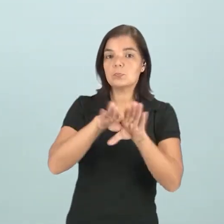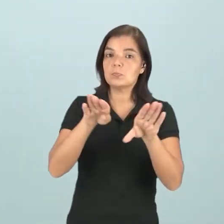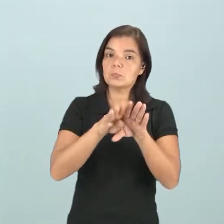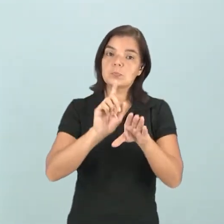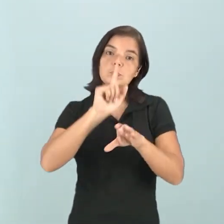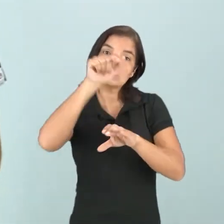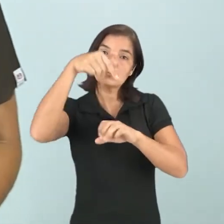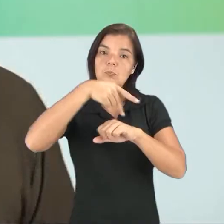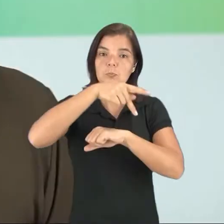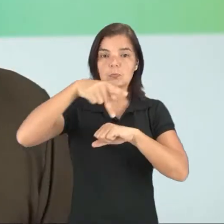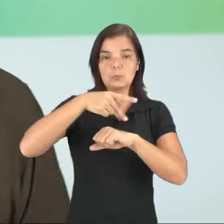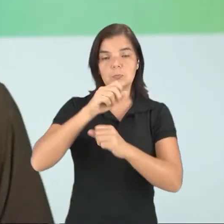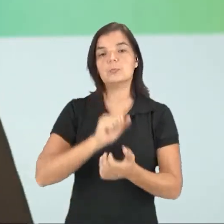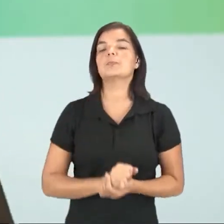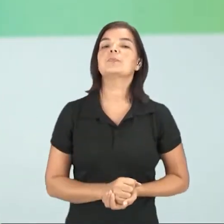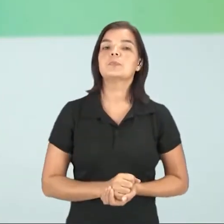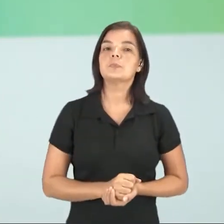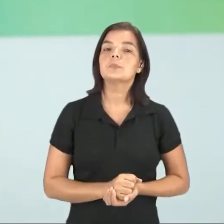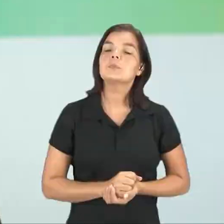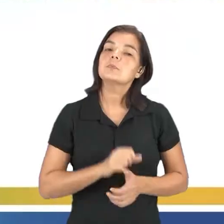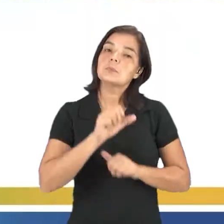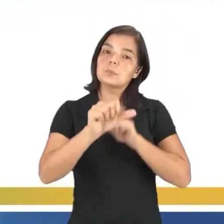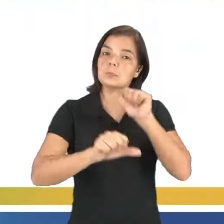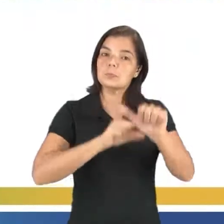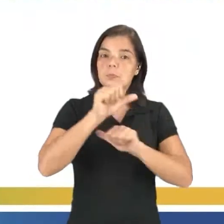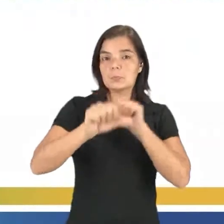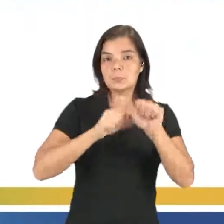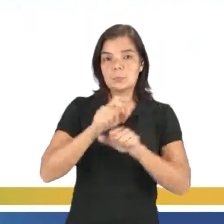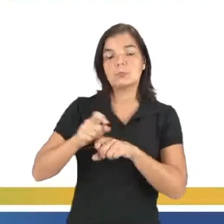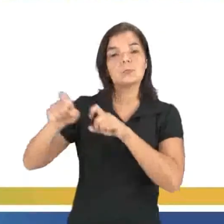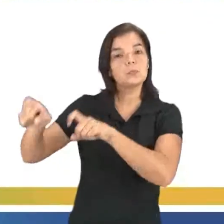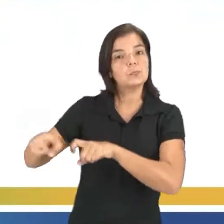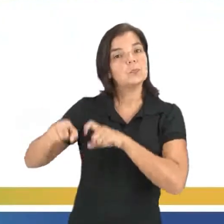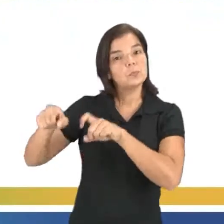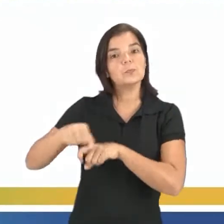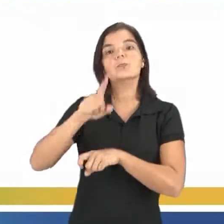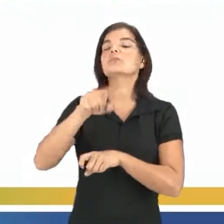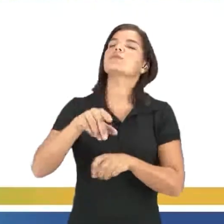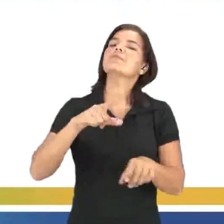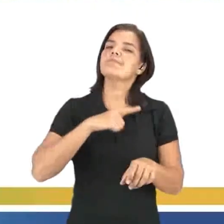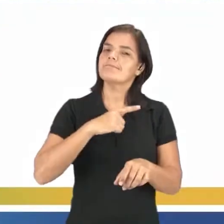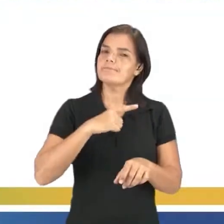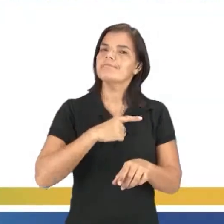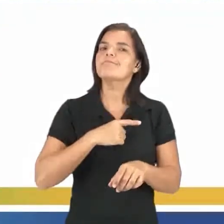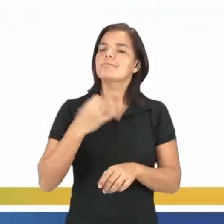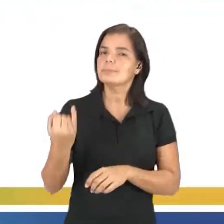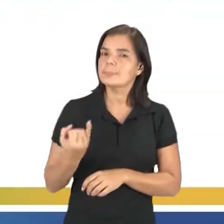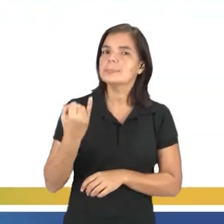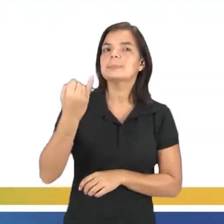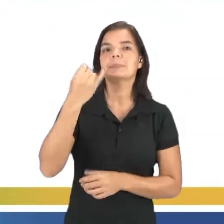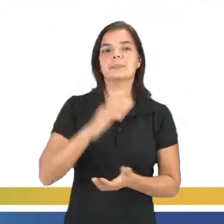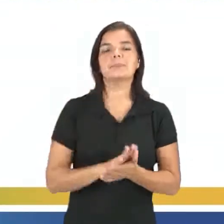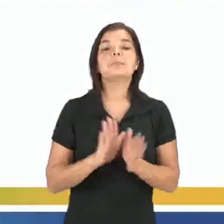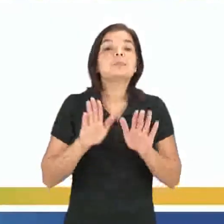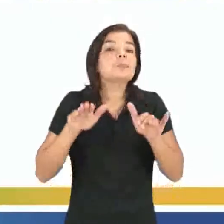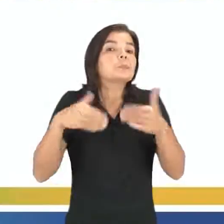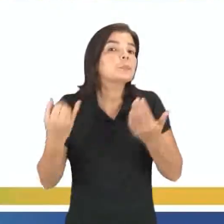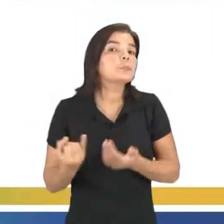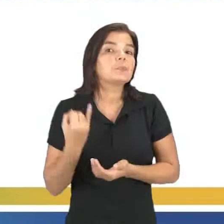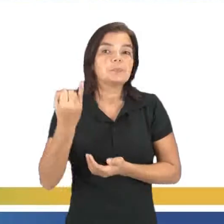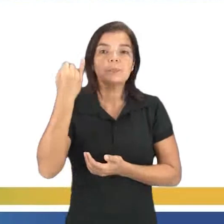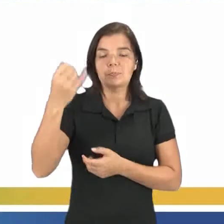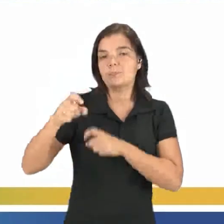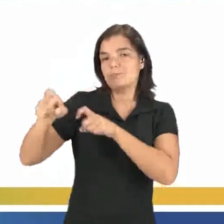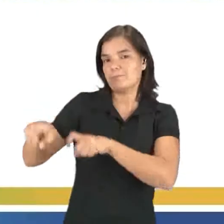externa, ok? Então essas transformações rurais, que é a agricultura familiar, ela tem uma grande importância. Qual é a importância